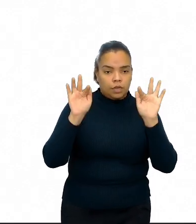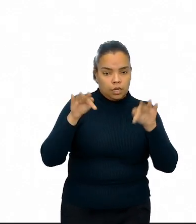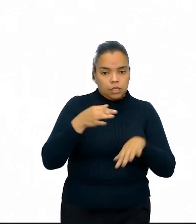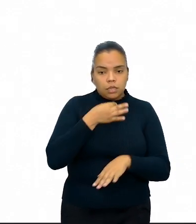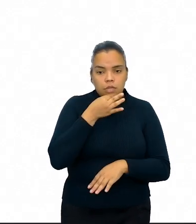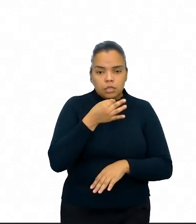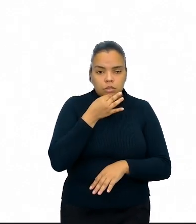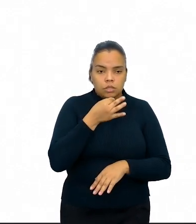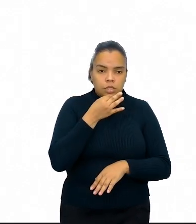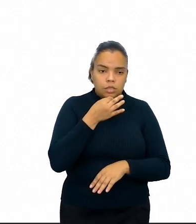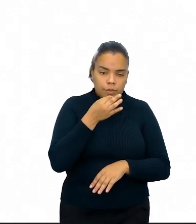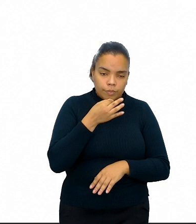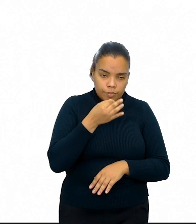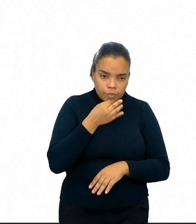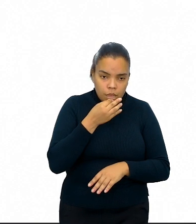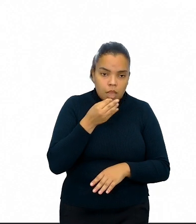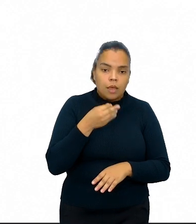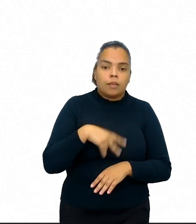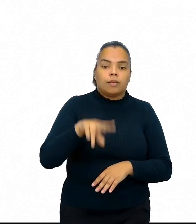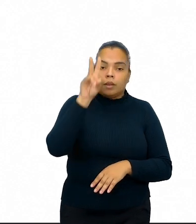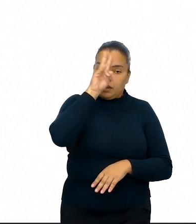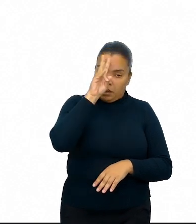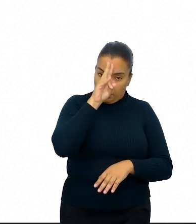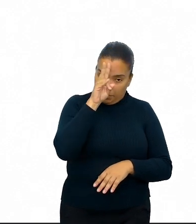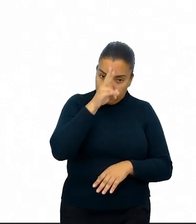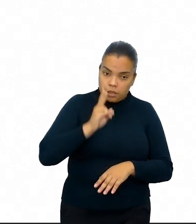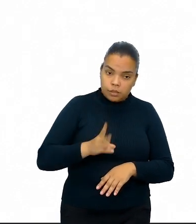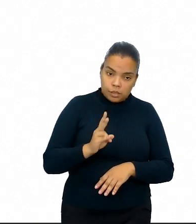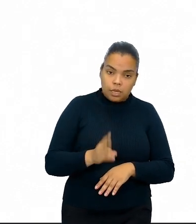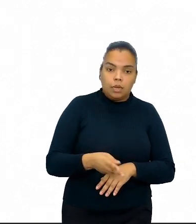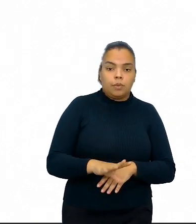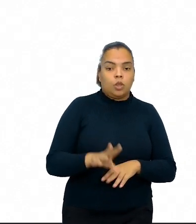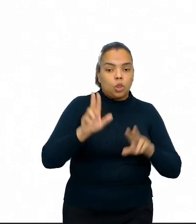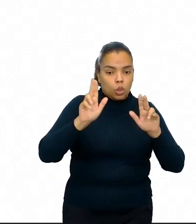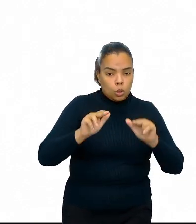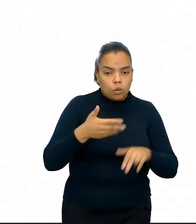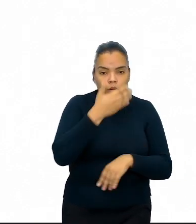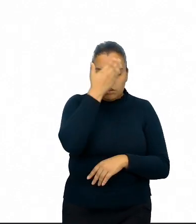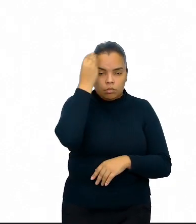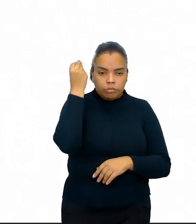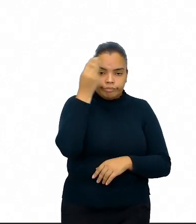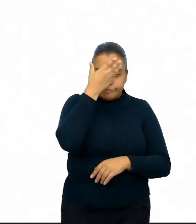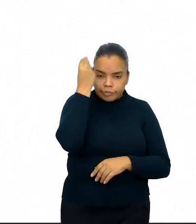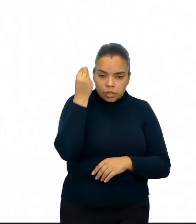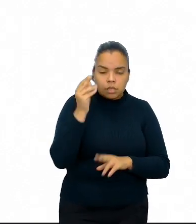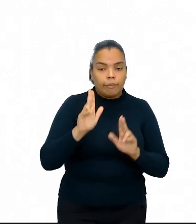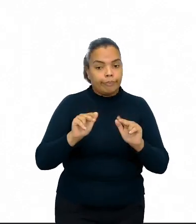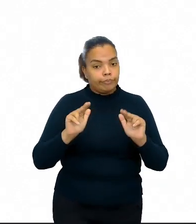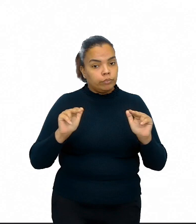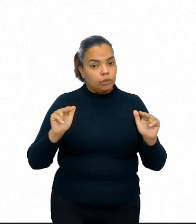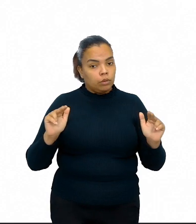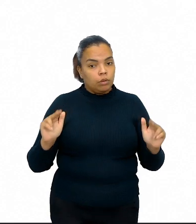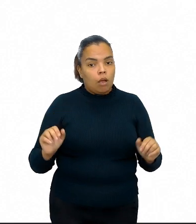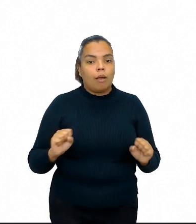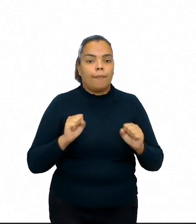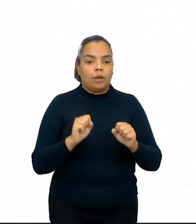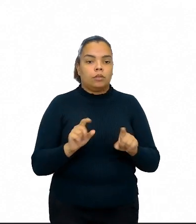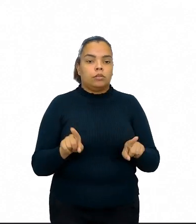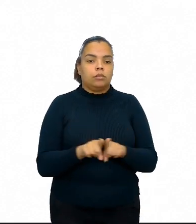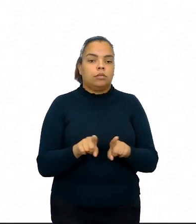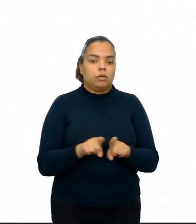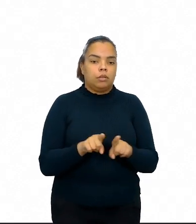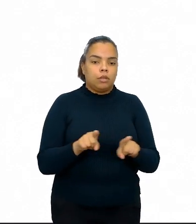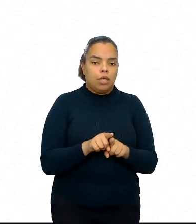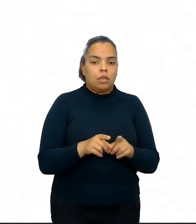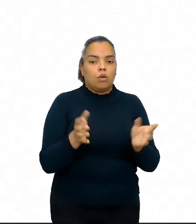sugestões. Deixamos aqui um lembrete para vocês não se esquecerem, né, de que vocês sempre poderão entrar em